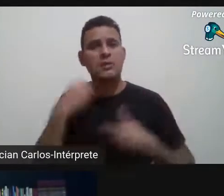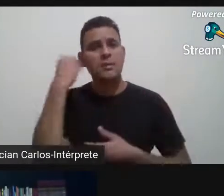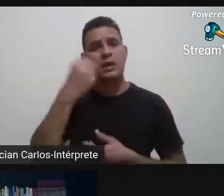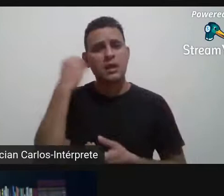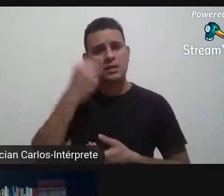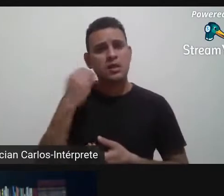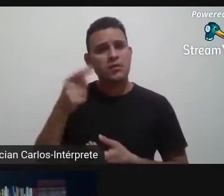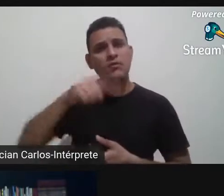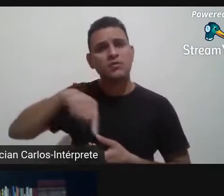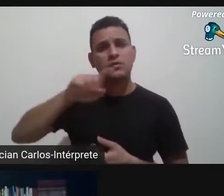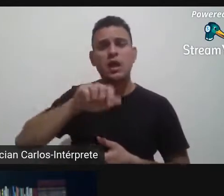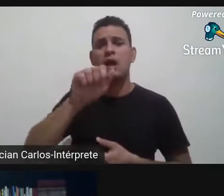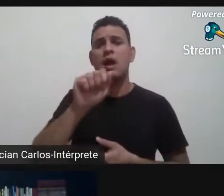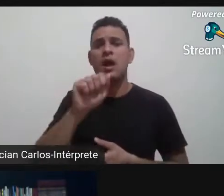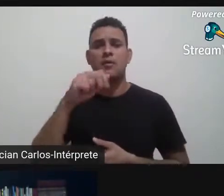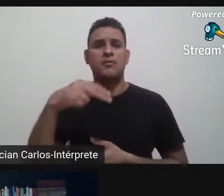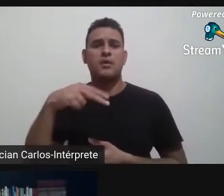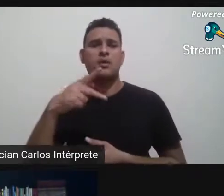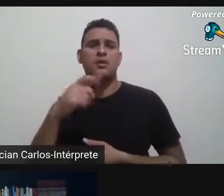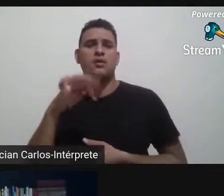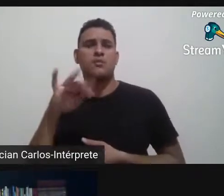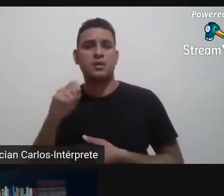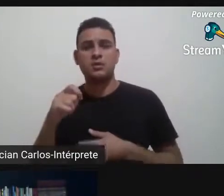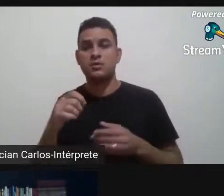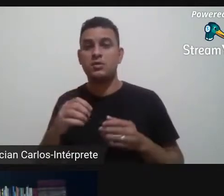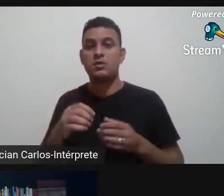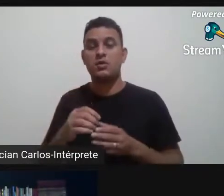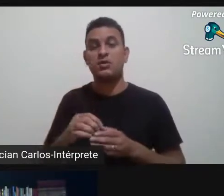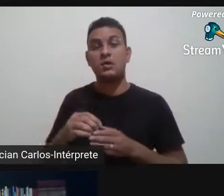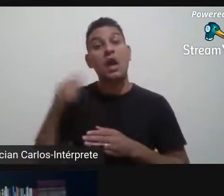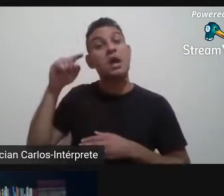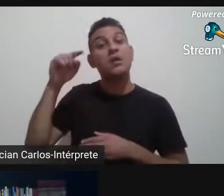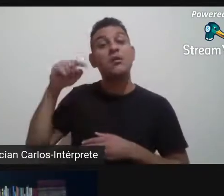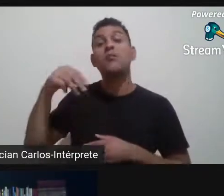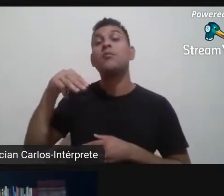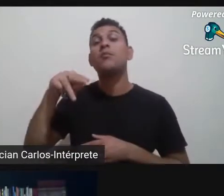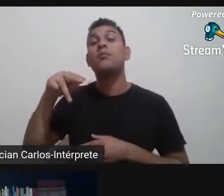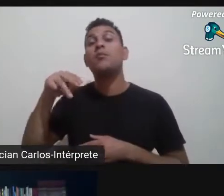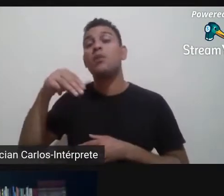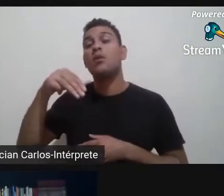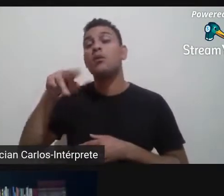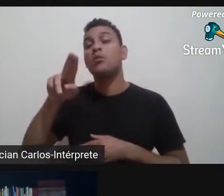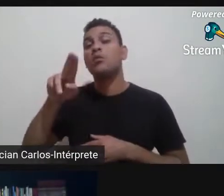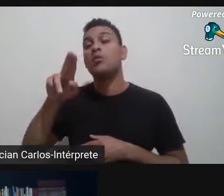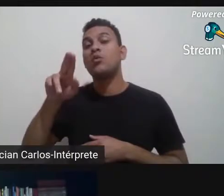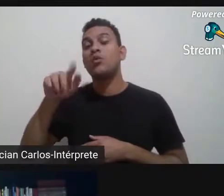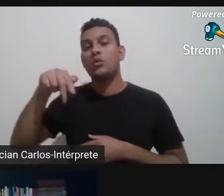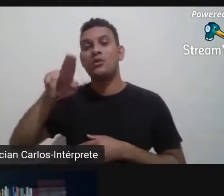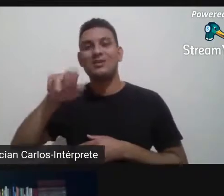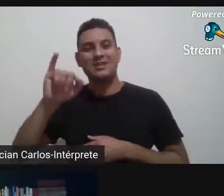aí de APNPs offline em Muqui. Como é que isso funcionou aí?